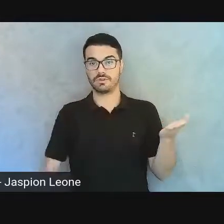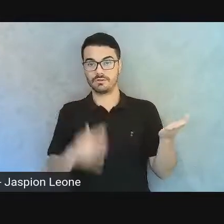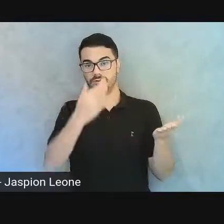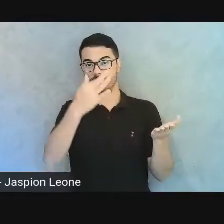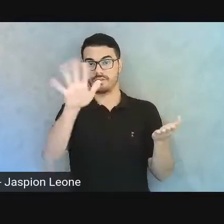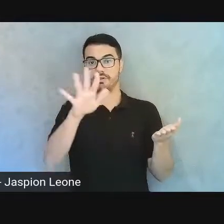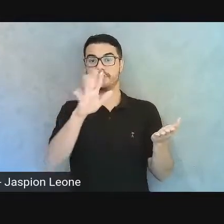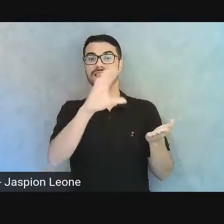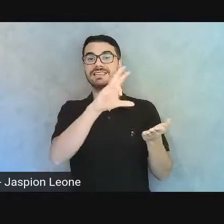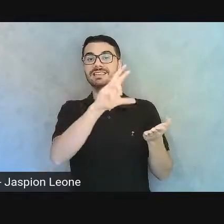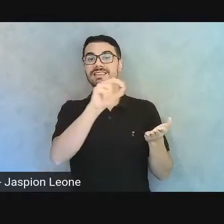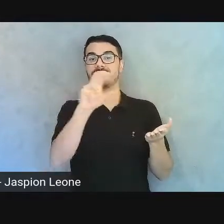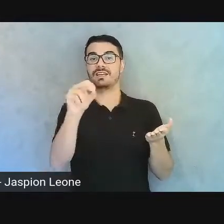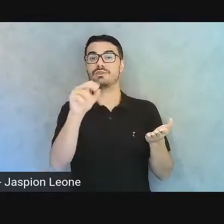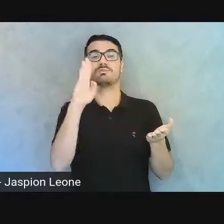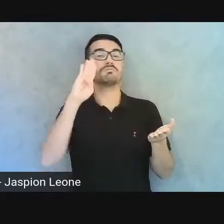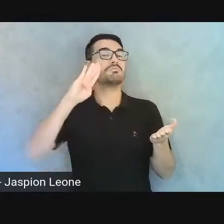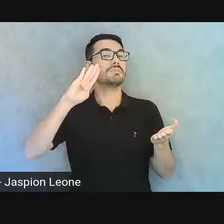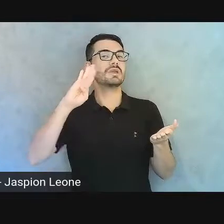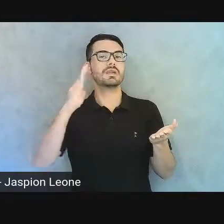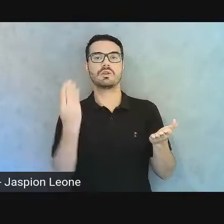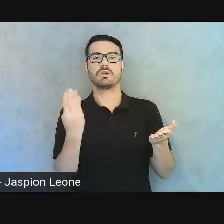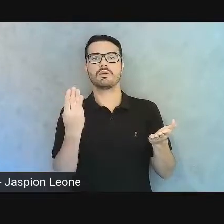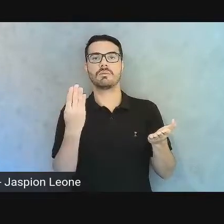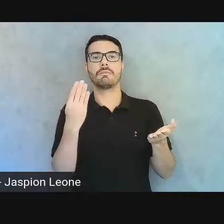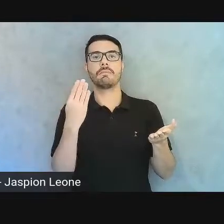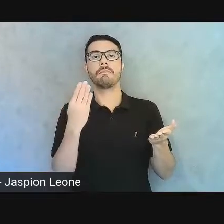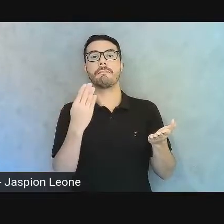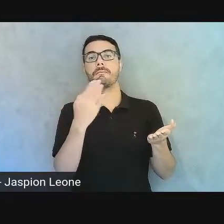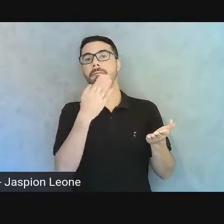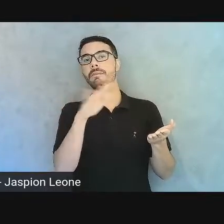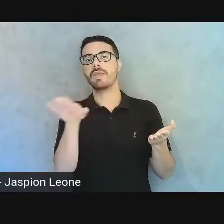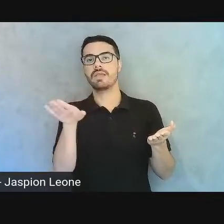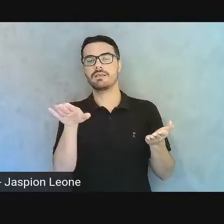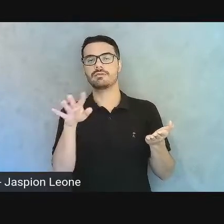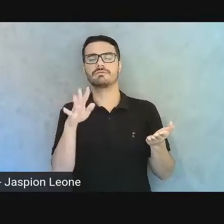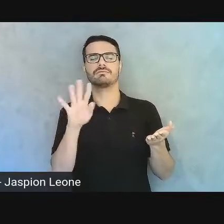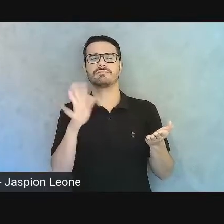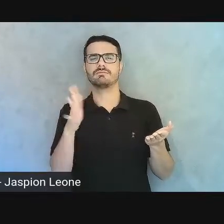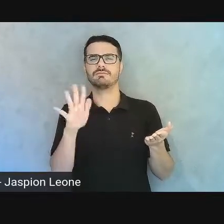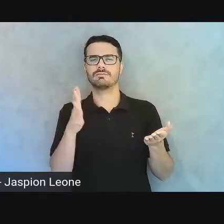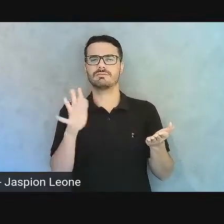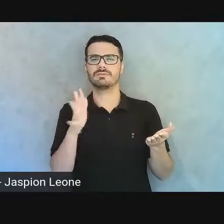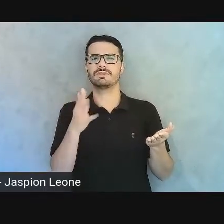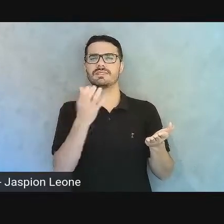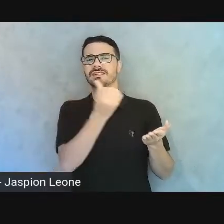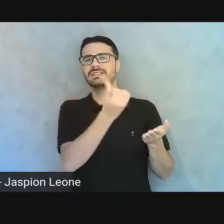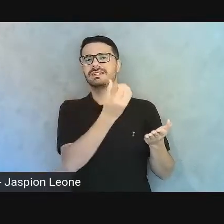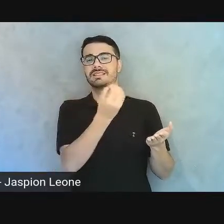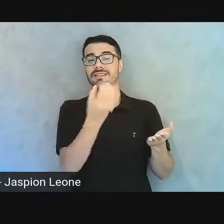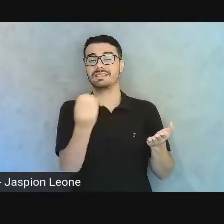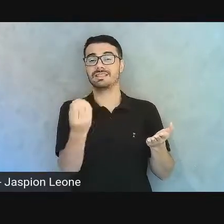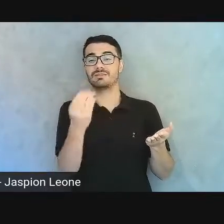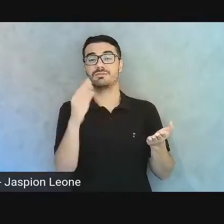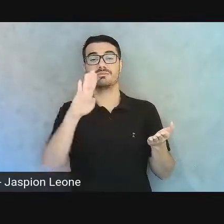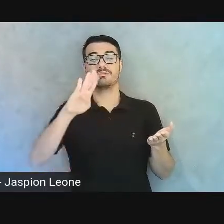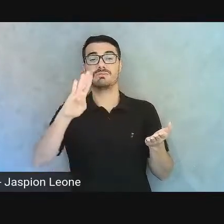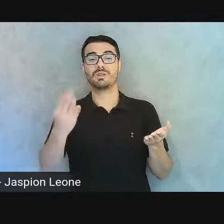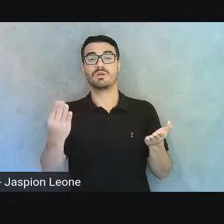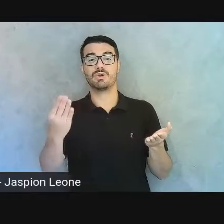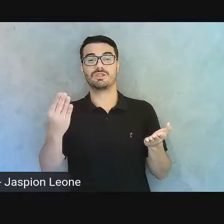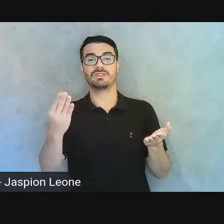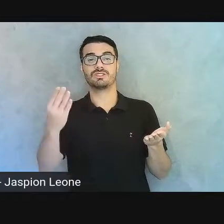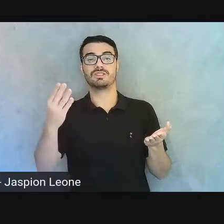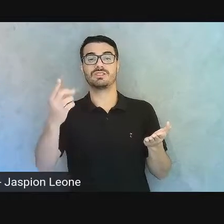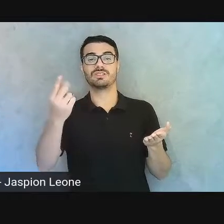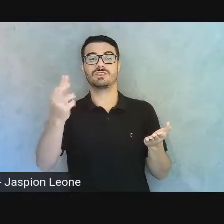de reais para esse fim, né? Mais de meio trilhão. Arredondando, 600 bilhões já